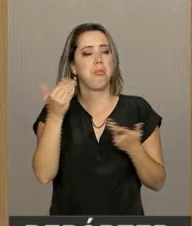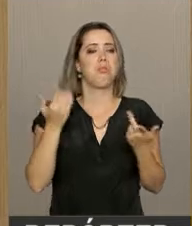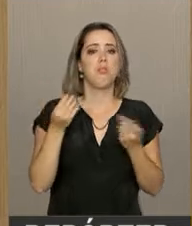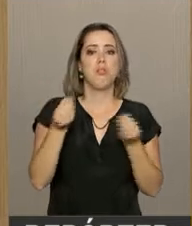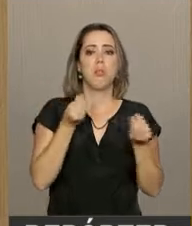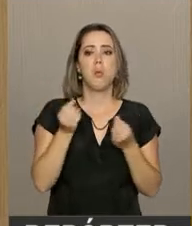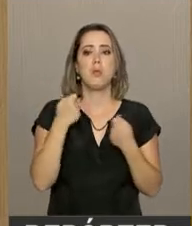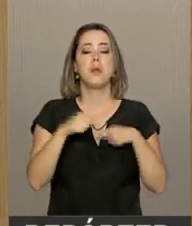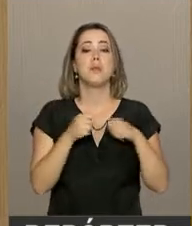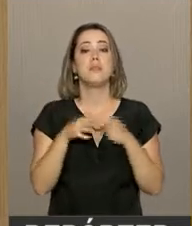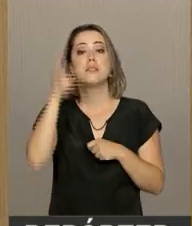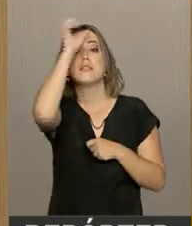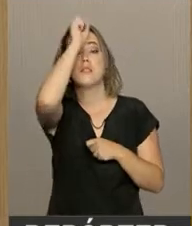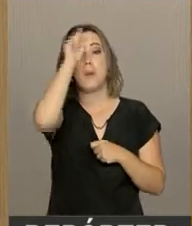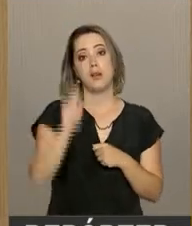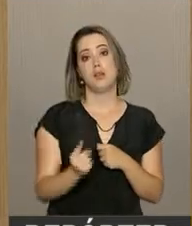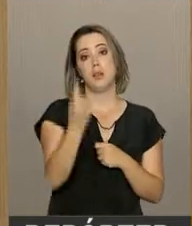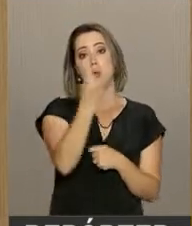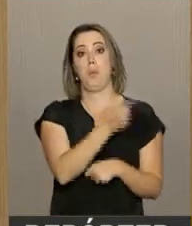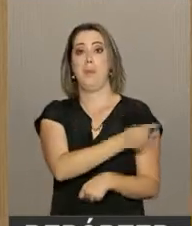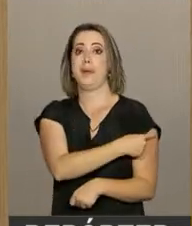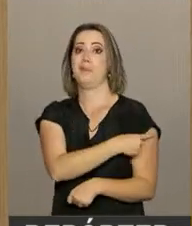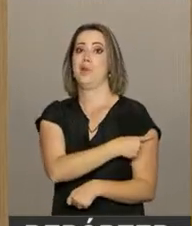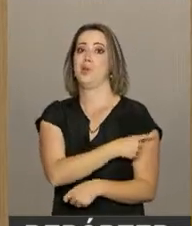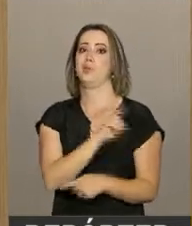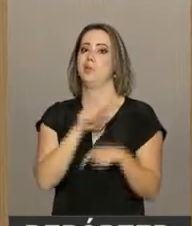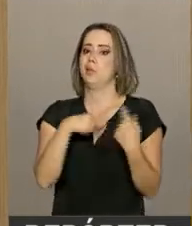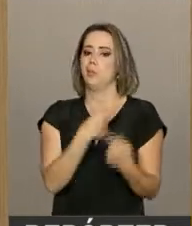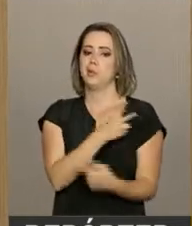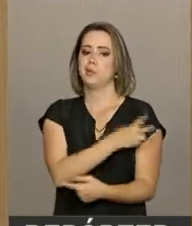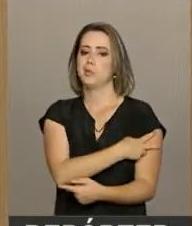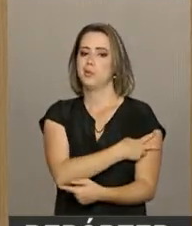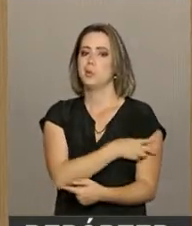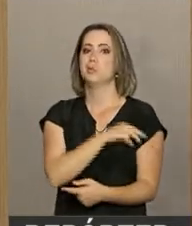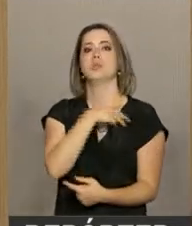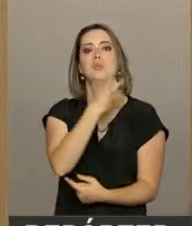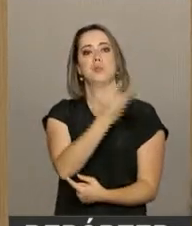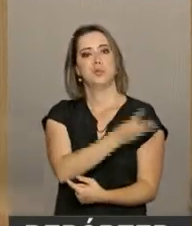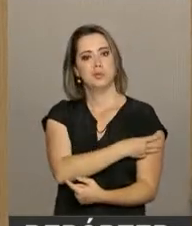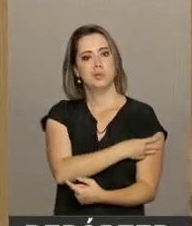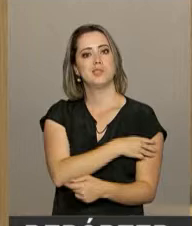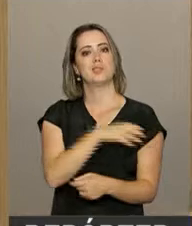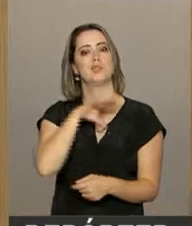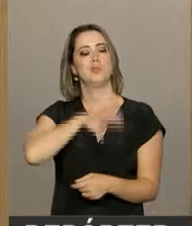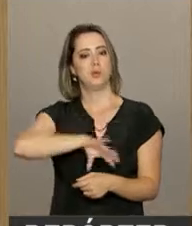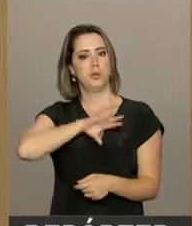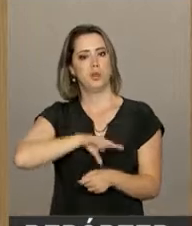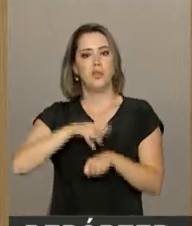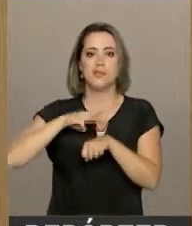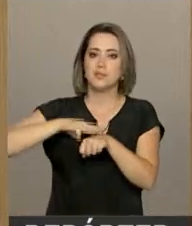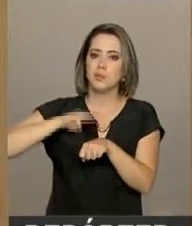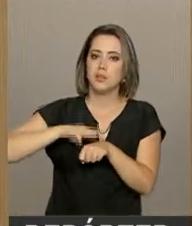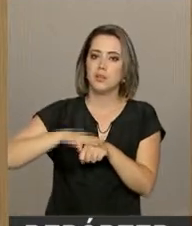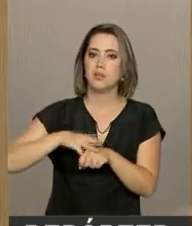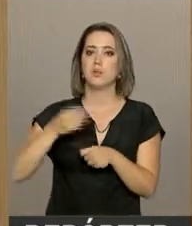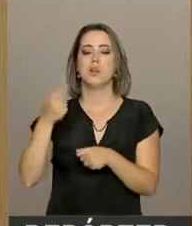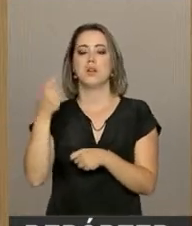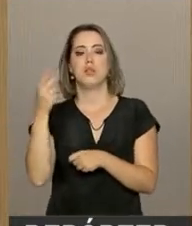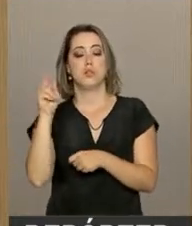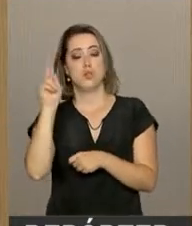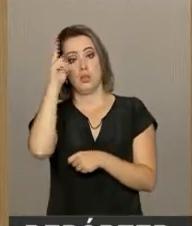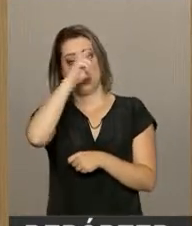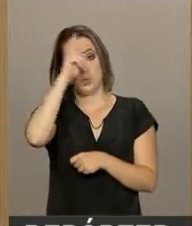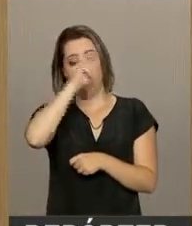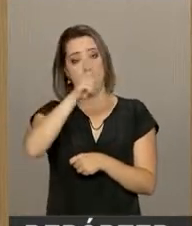lá no primeiro aninho. O que deveria aprender no segundo, no terceiro, em português, em matemática, em história, em geografia, em cada uma das coisas.